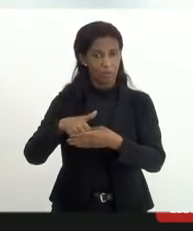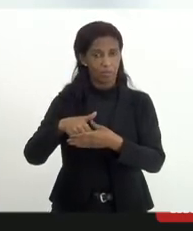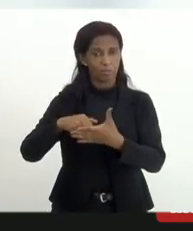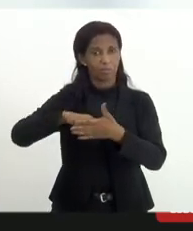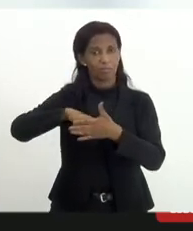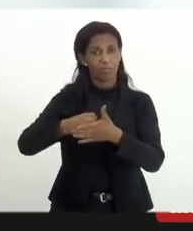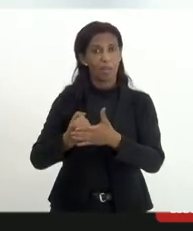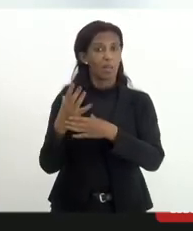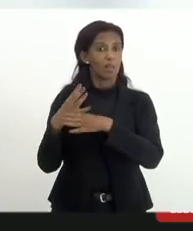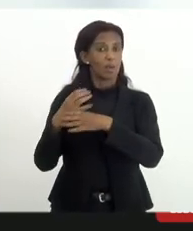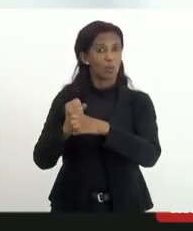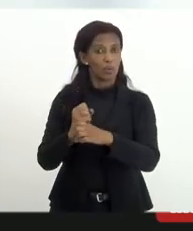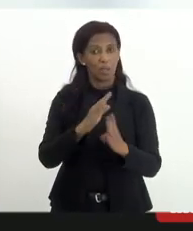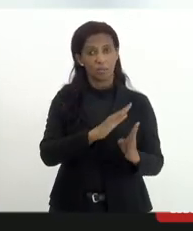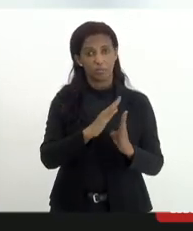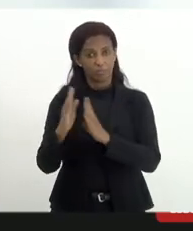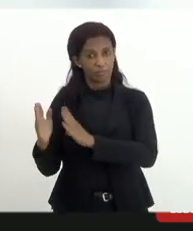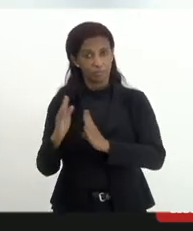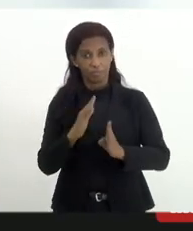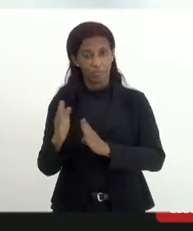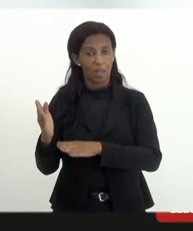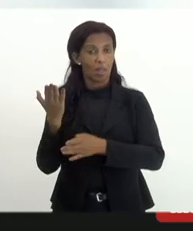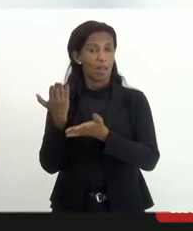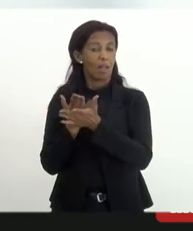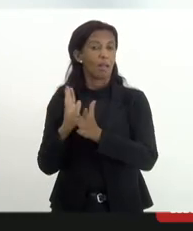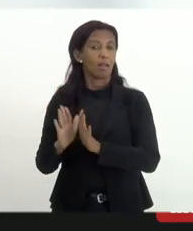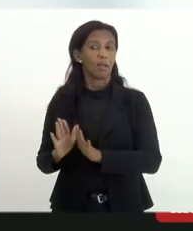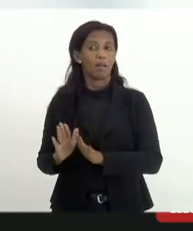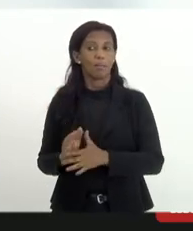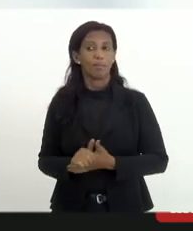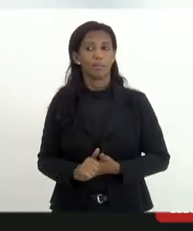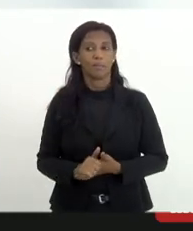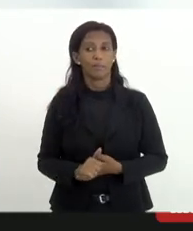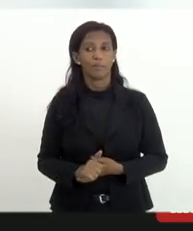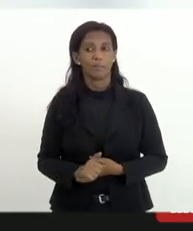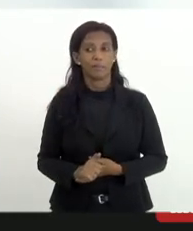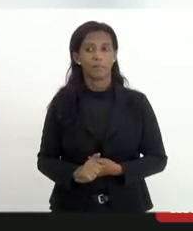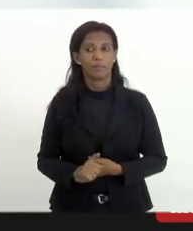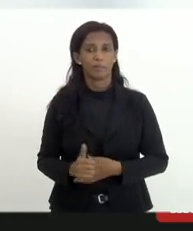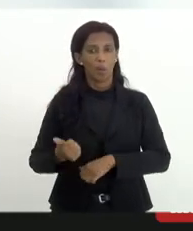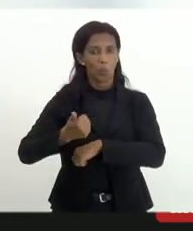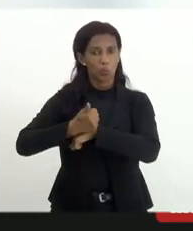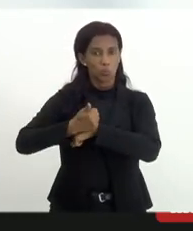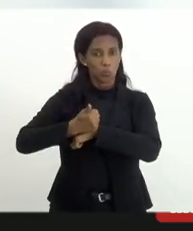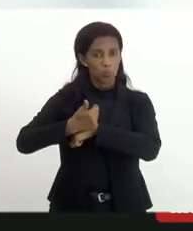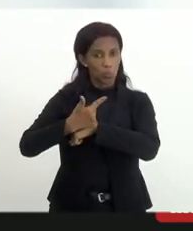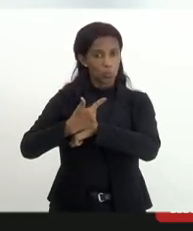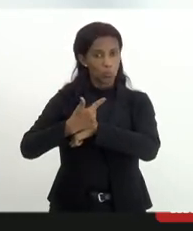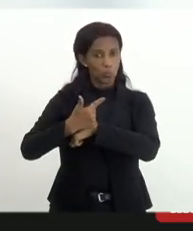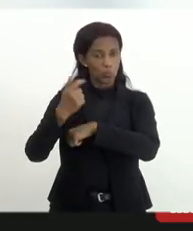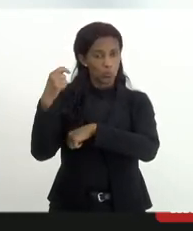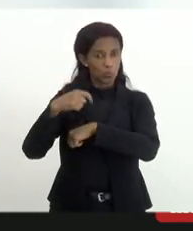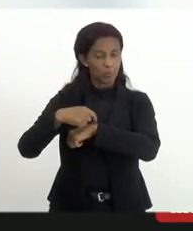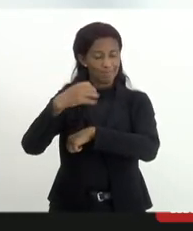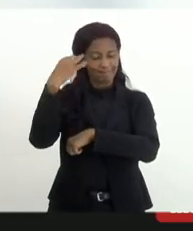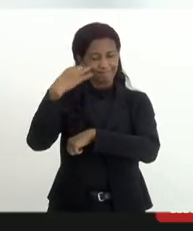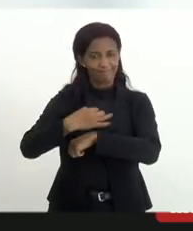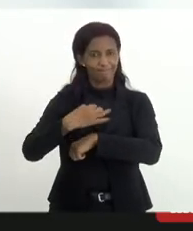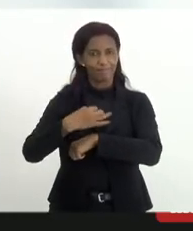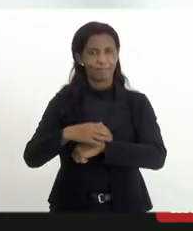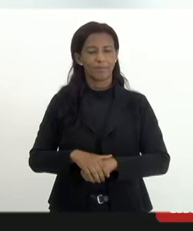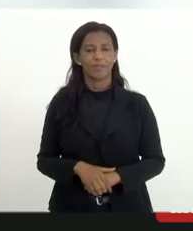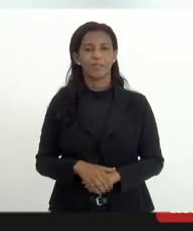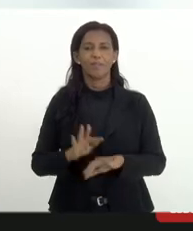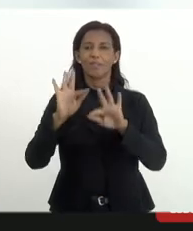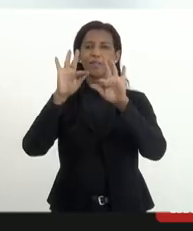da contagem de prazo, ela se encerra às 12 horas pontualmente.